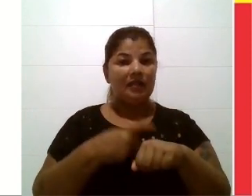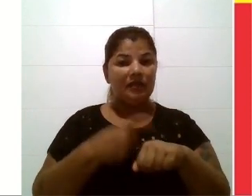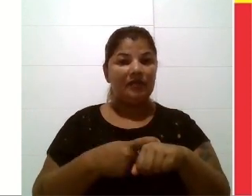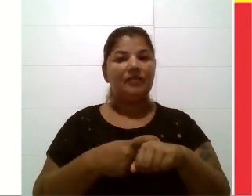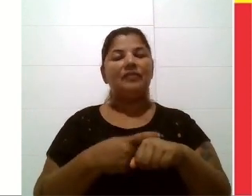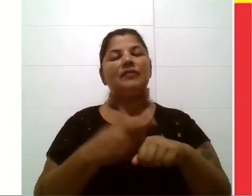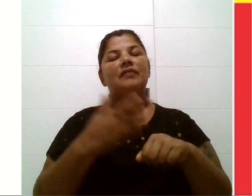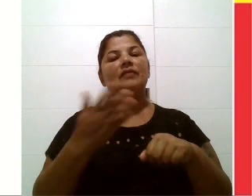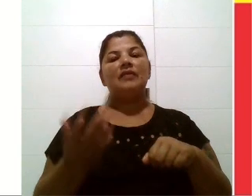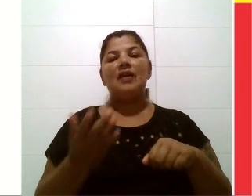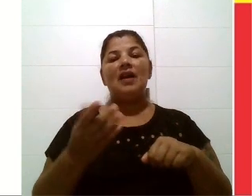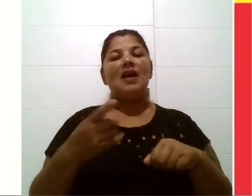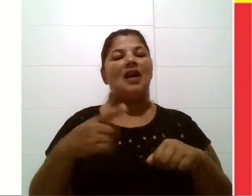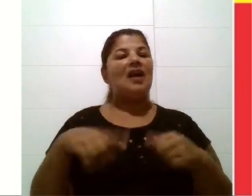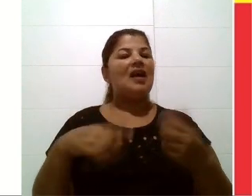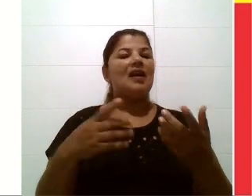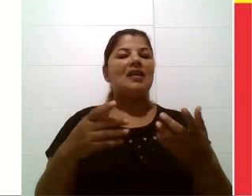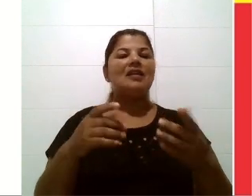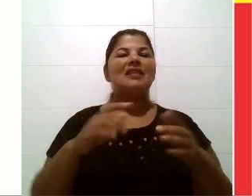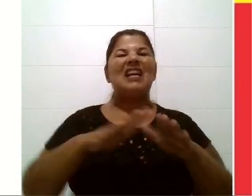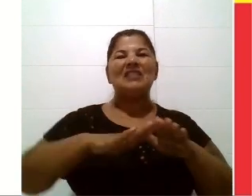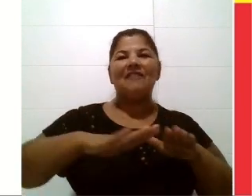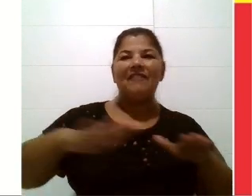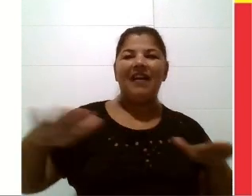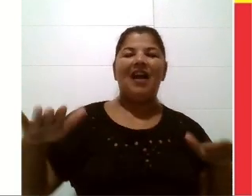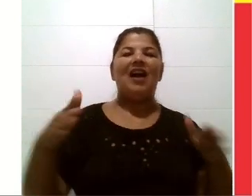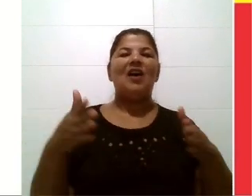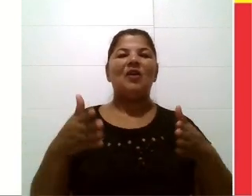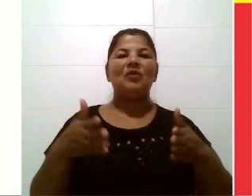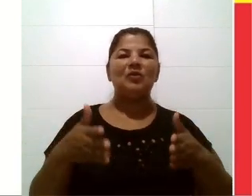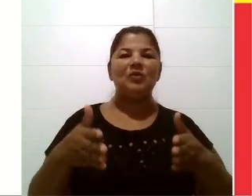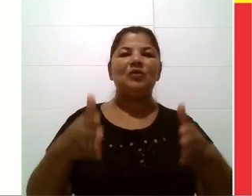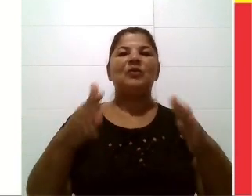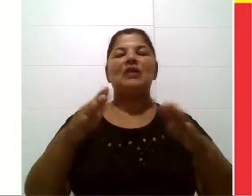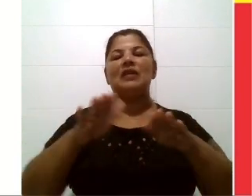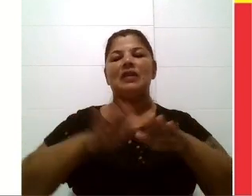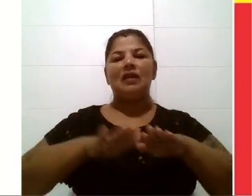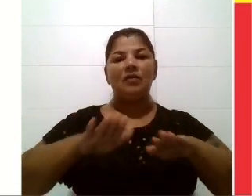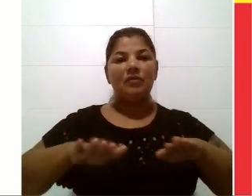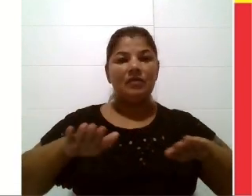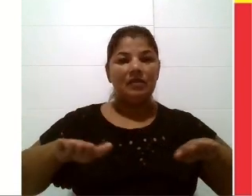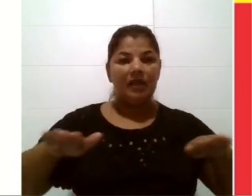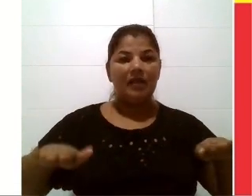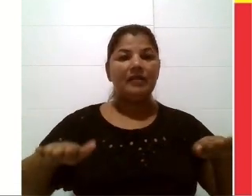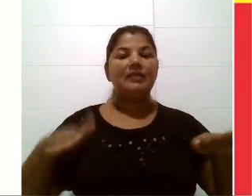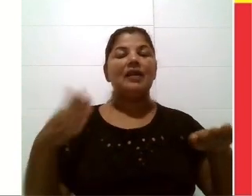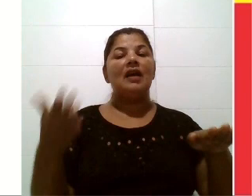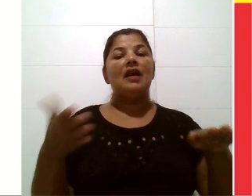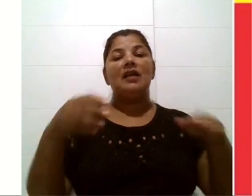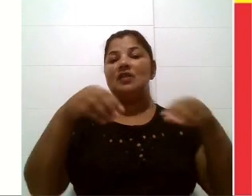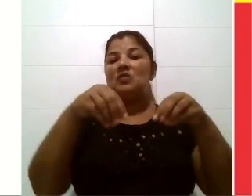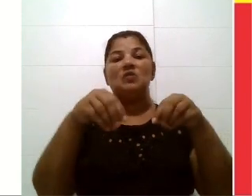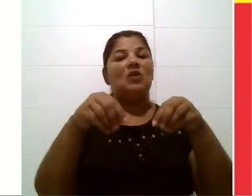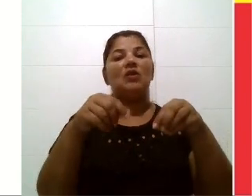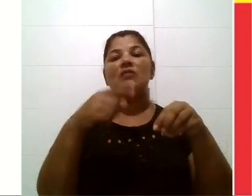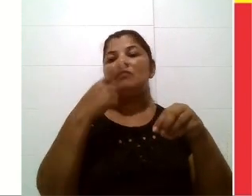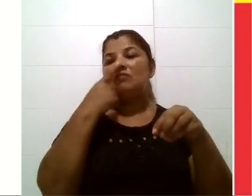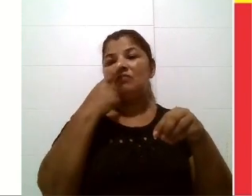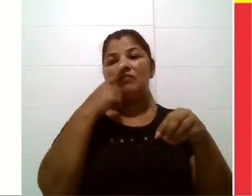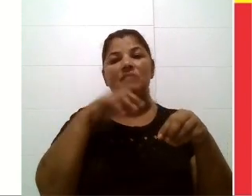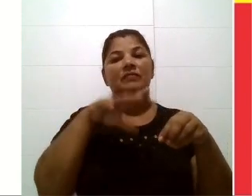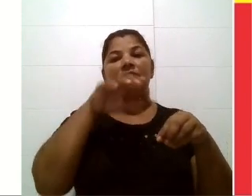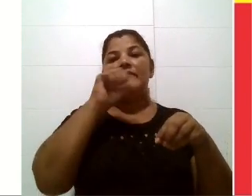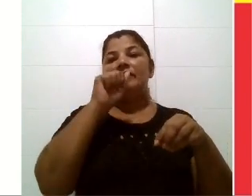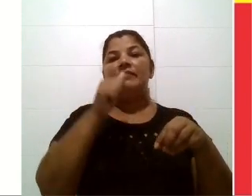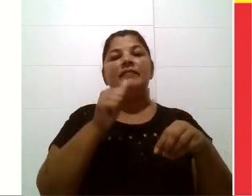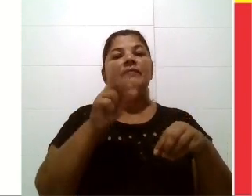né, muitas ruas asfaltadas vocês conseguem ver, muitas calçadas também, Isso faz com que o solo ele não respire. Isso cria